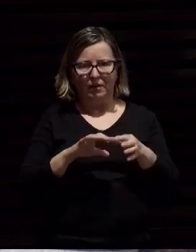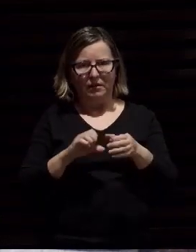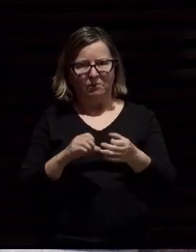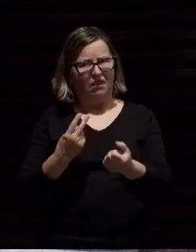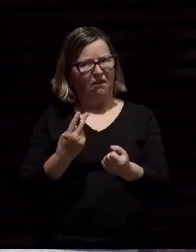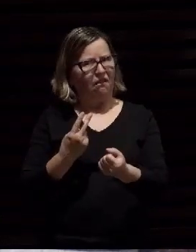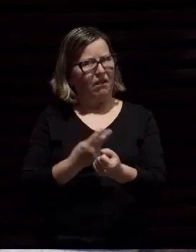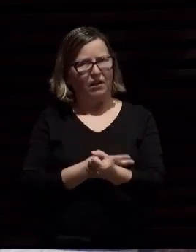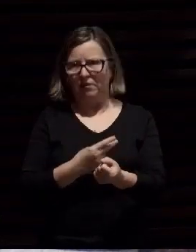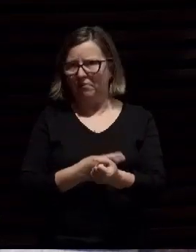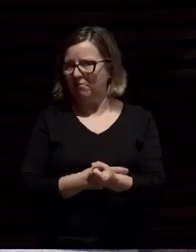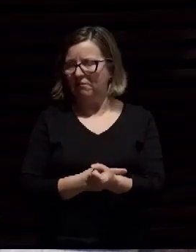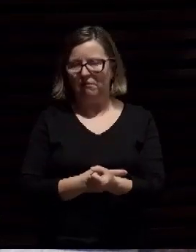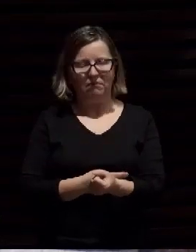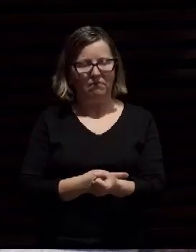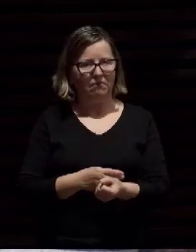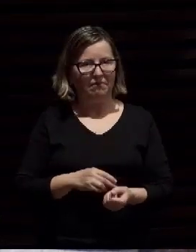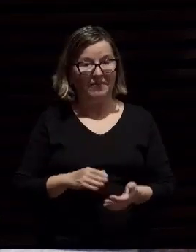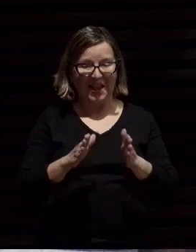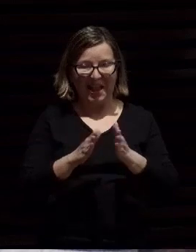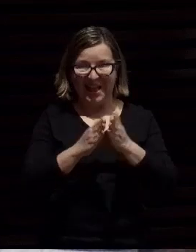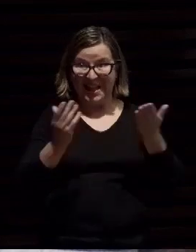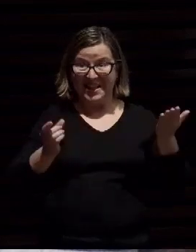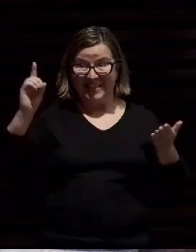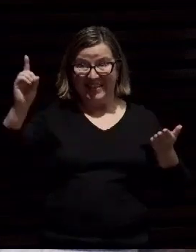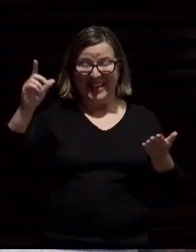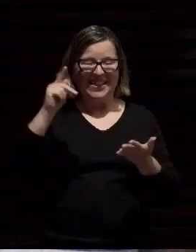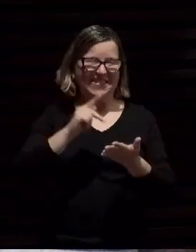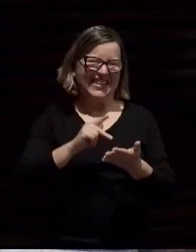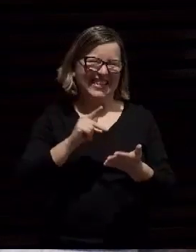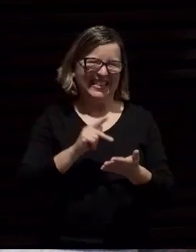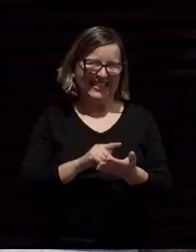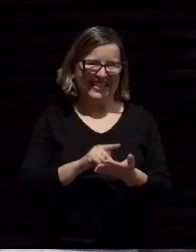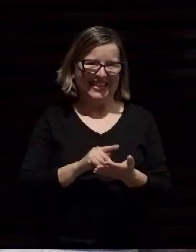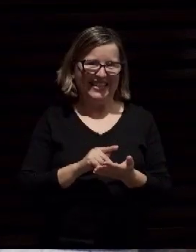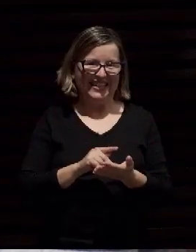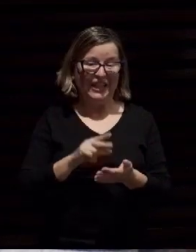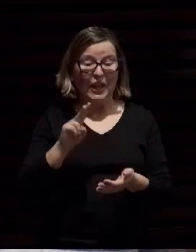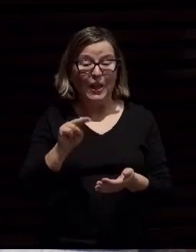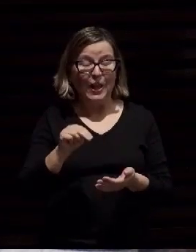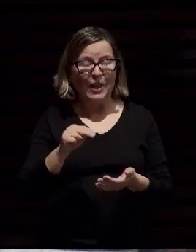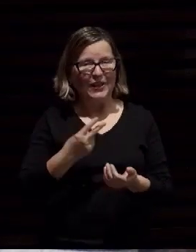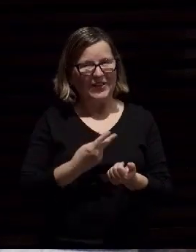A Bíblia é a verdade inerrante.